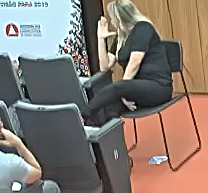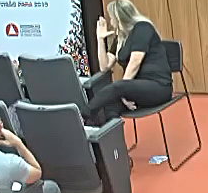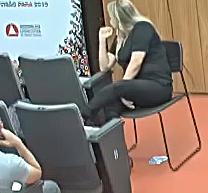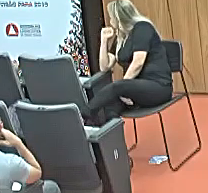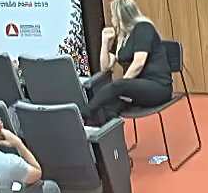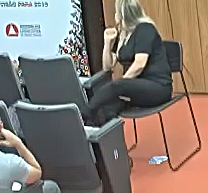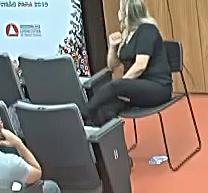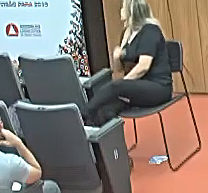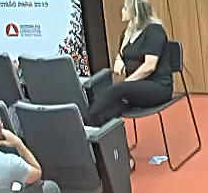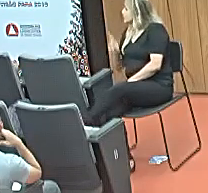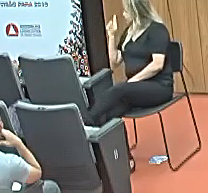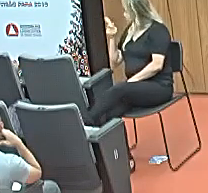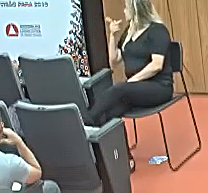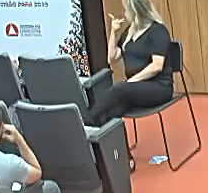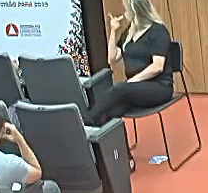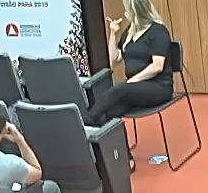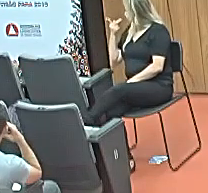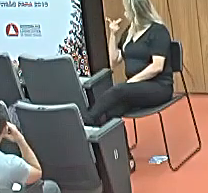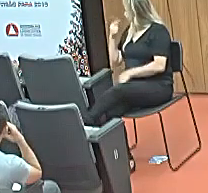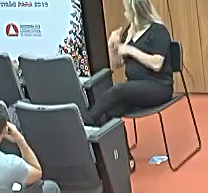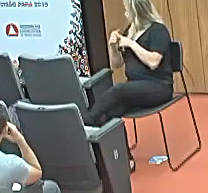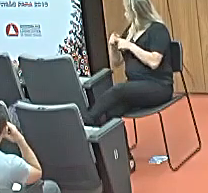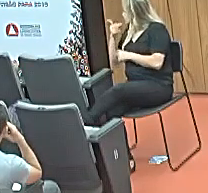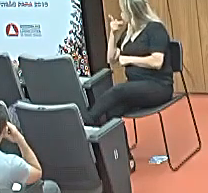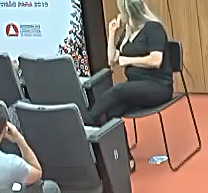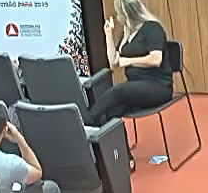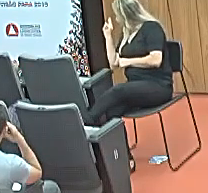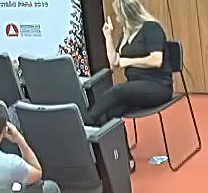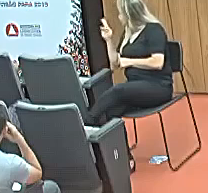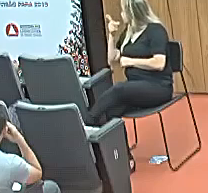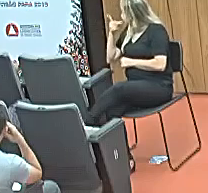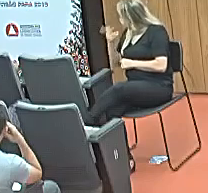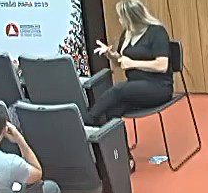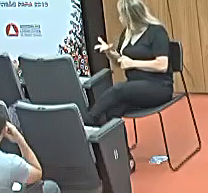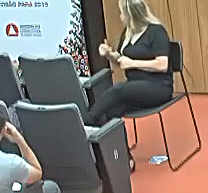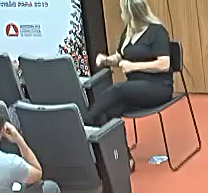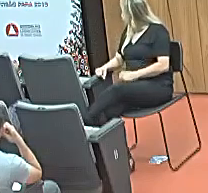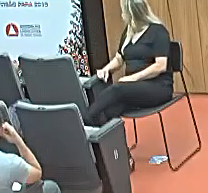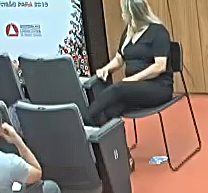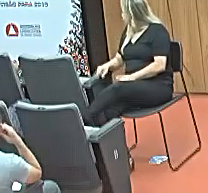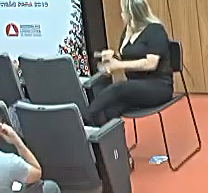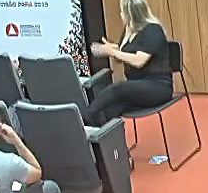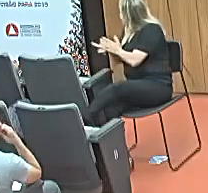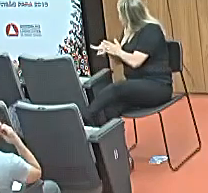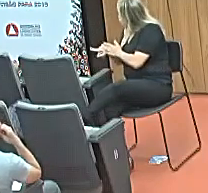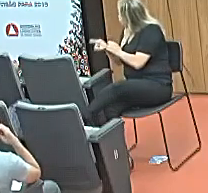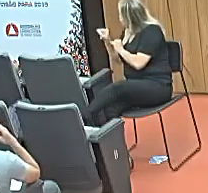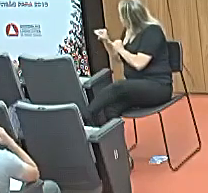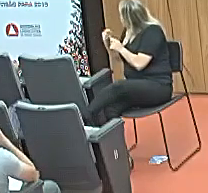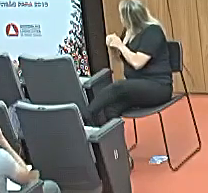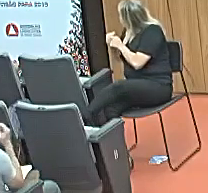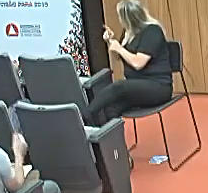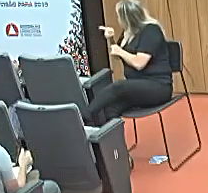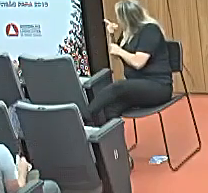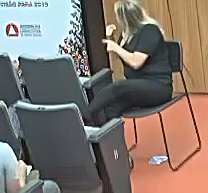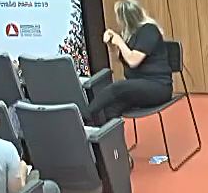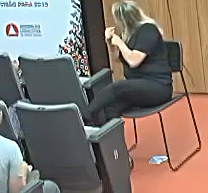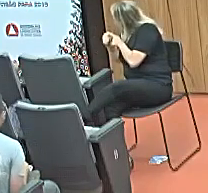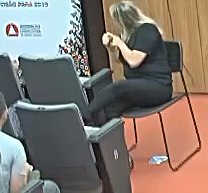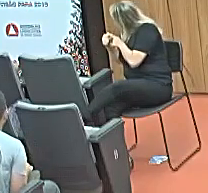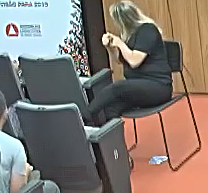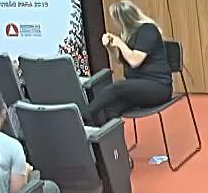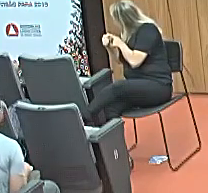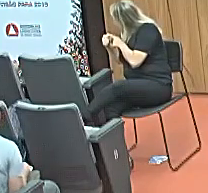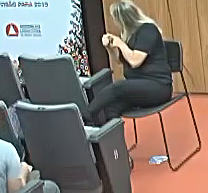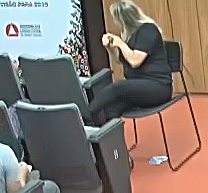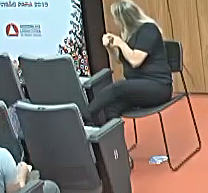regionais multi regionais né tinha uma proposta nesse pt agir para criar para a realização de feiras em algumas regiões a gente para